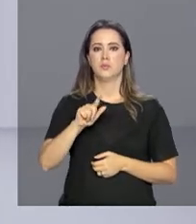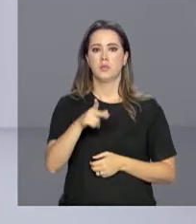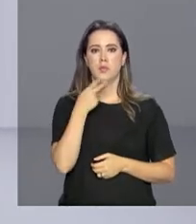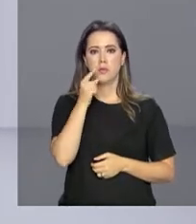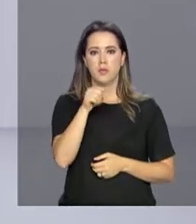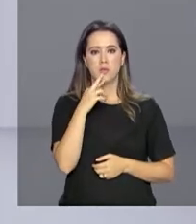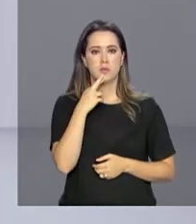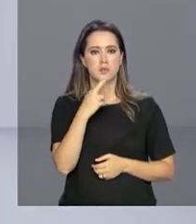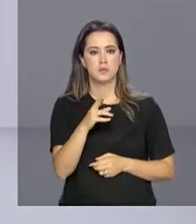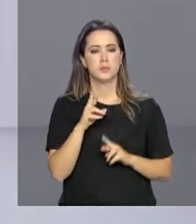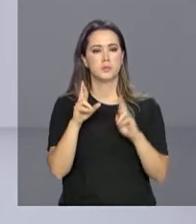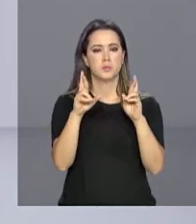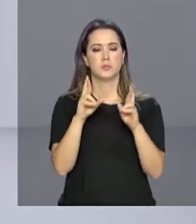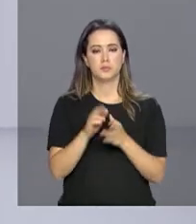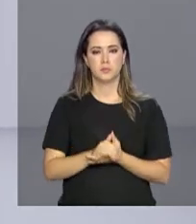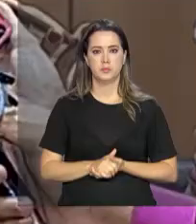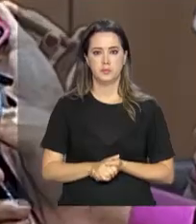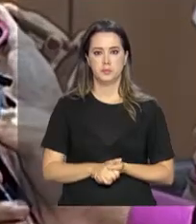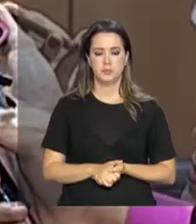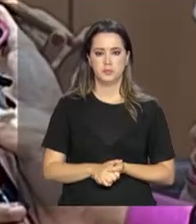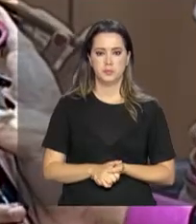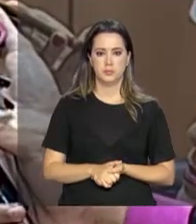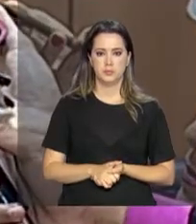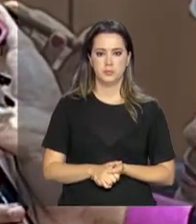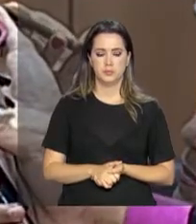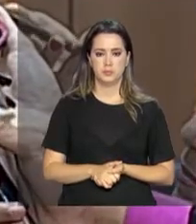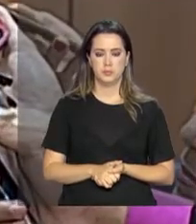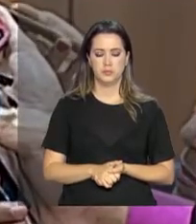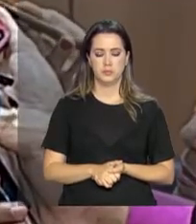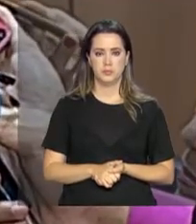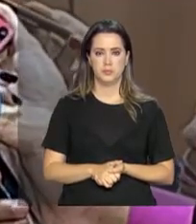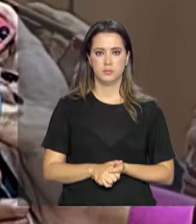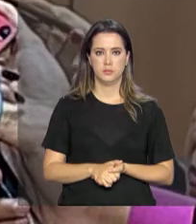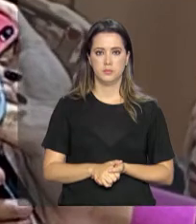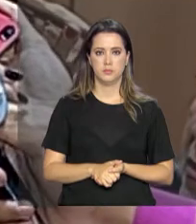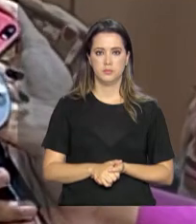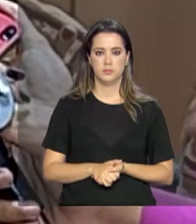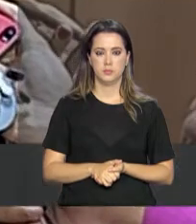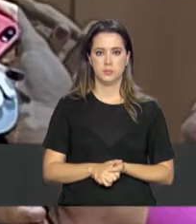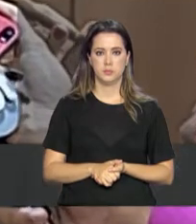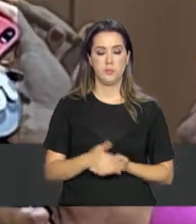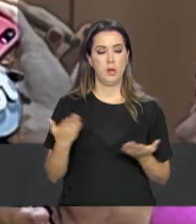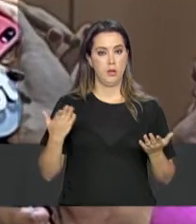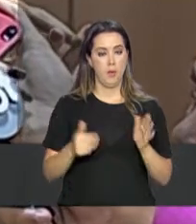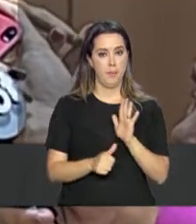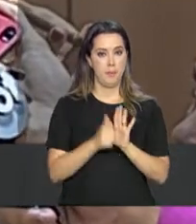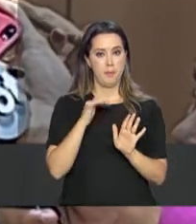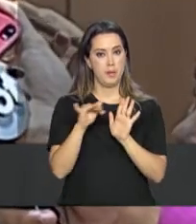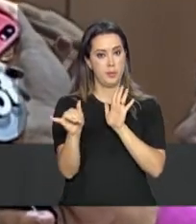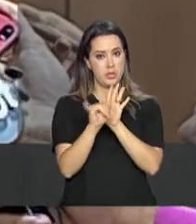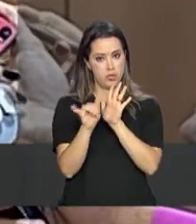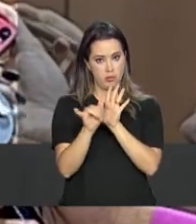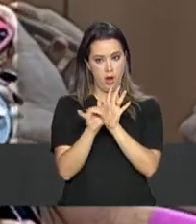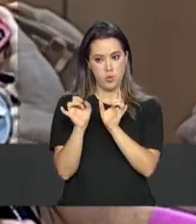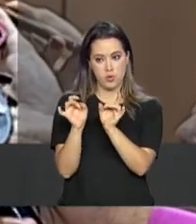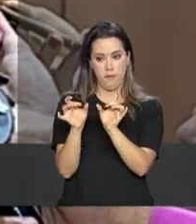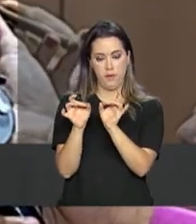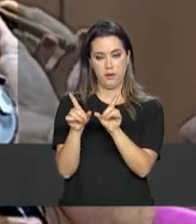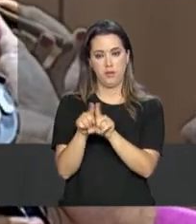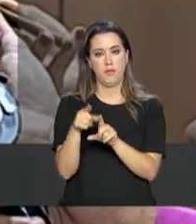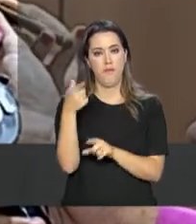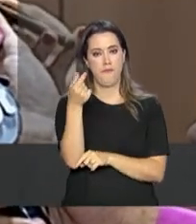esperados com um investimento dessa primeira licitação participam 20